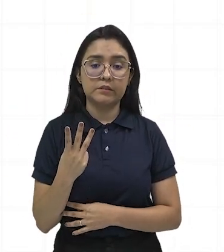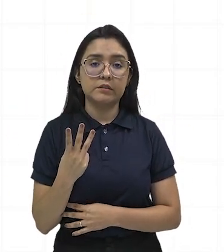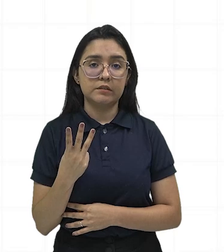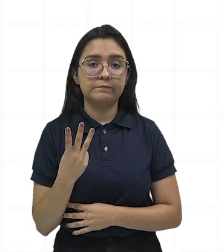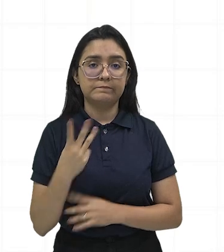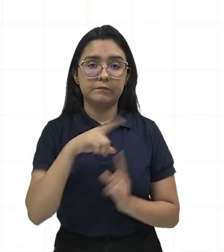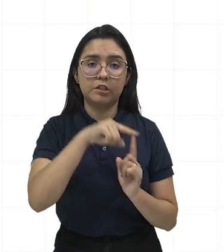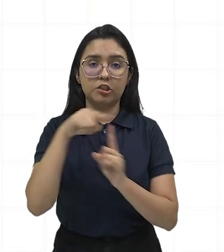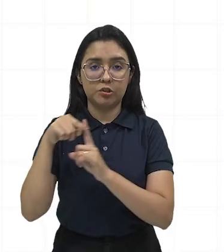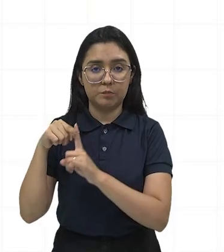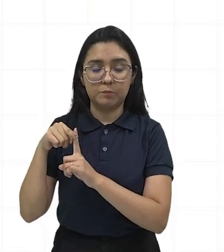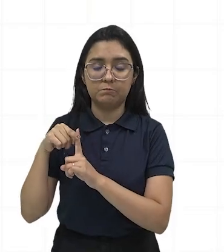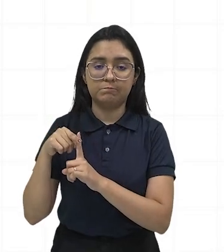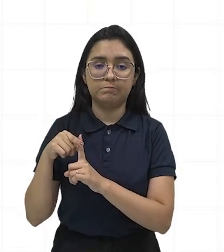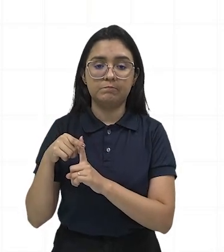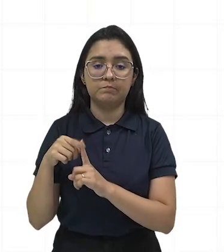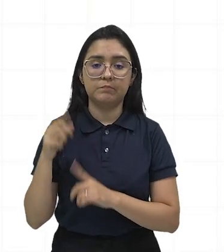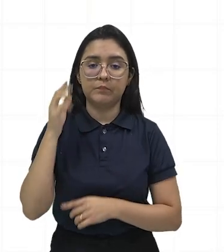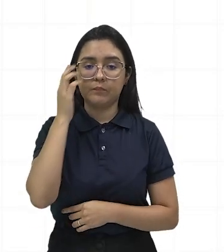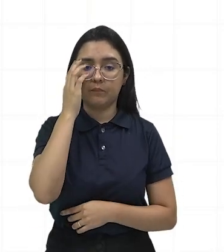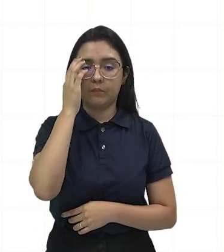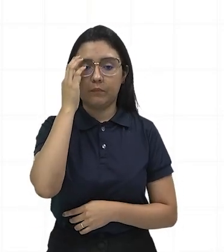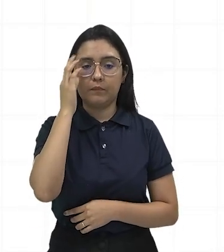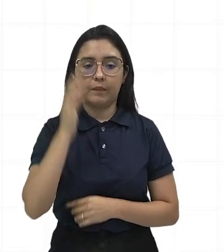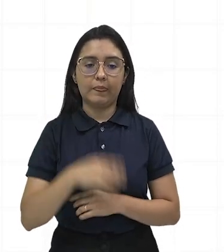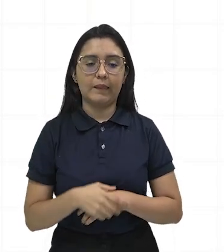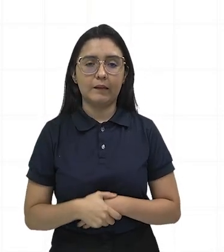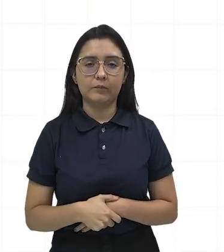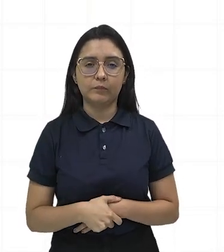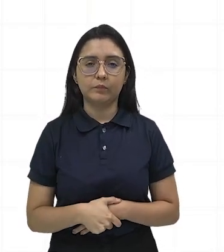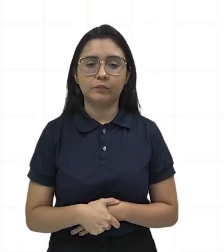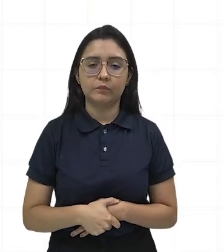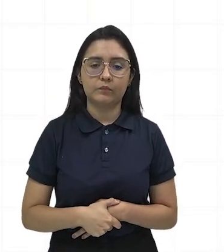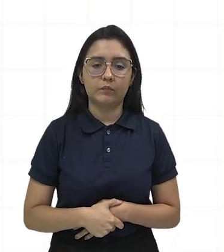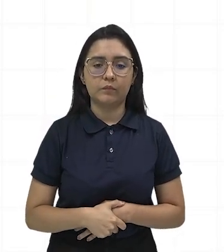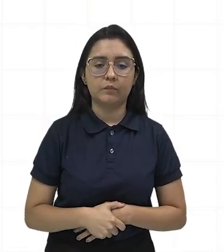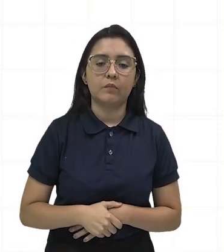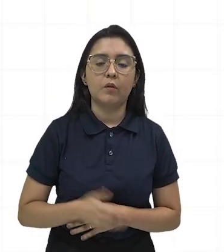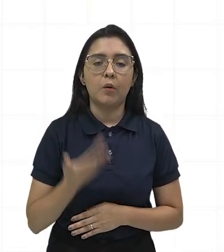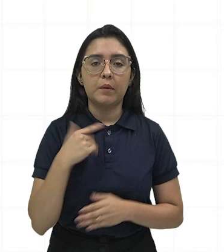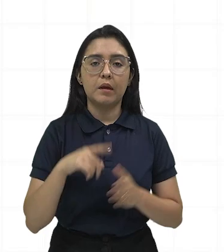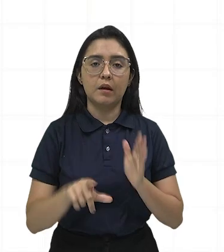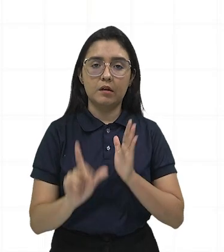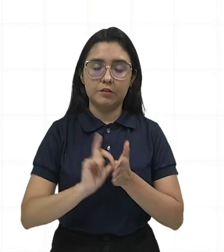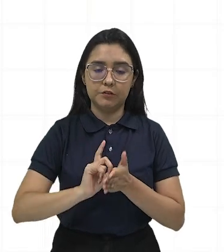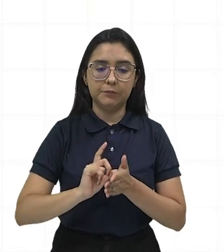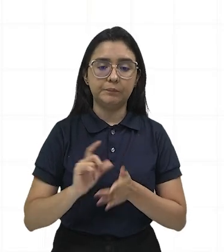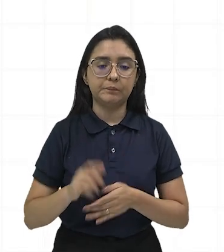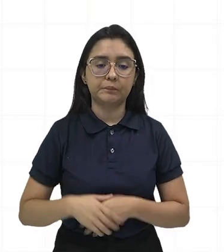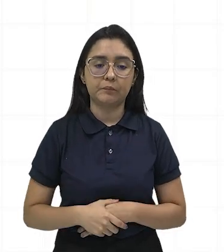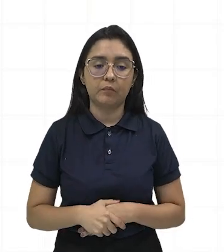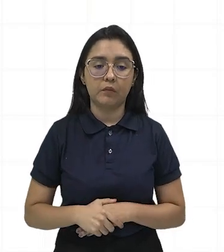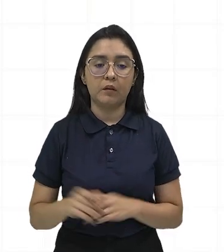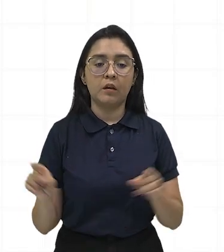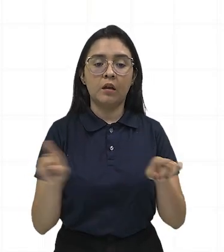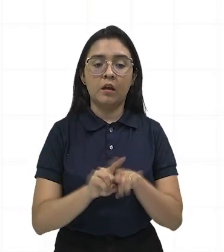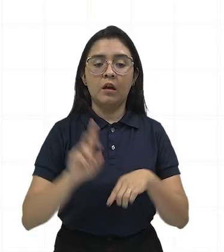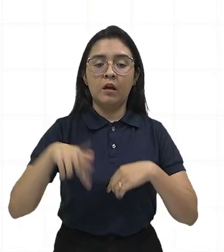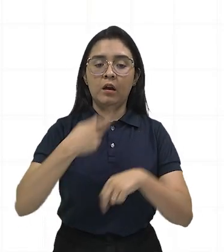bebidas, né? Os aperitivos, aquelas bebidas que você toma antes da refeição, né?